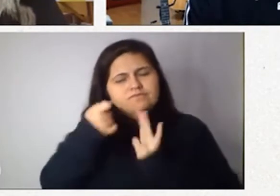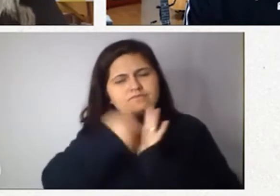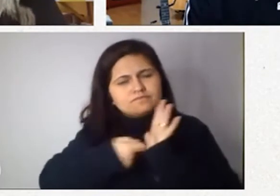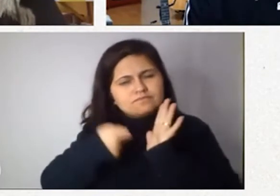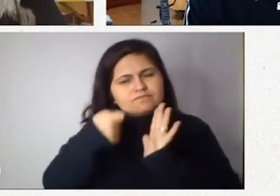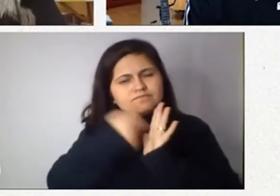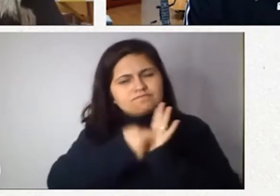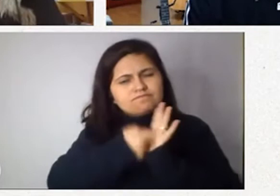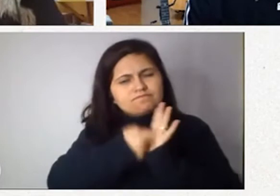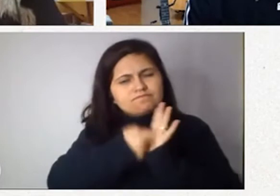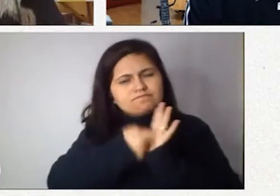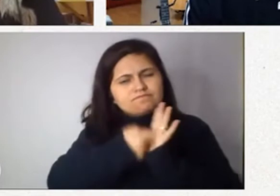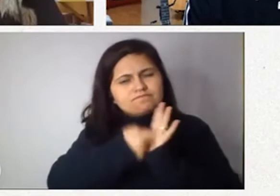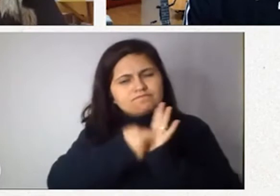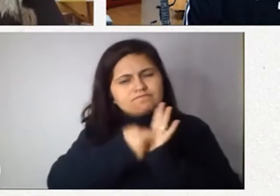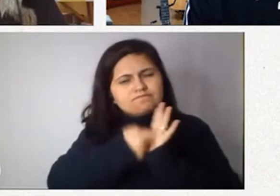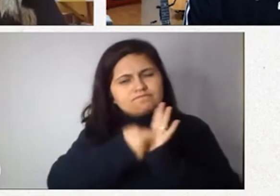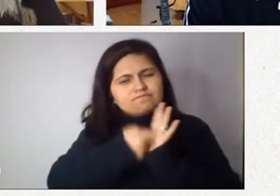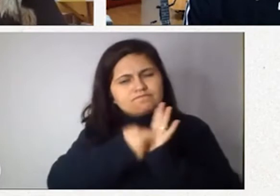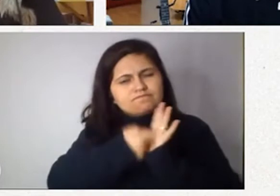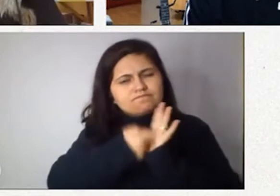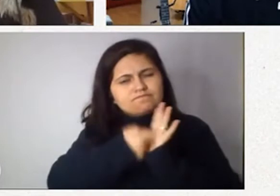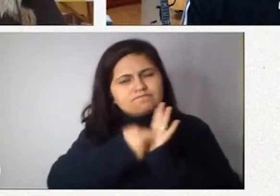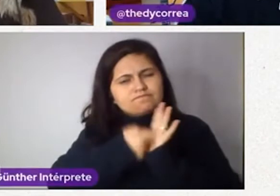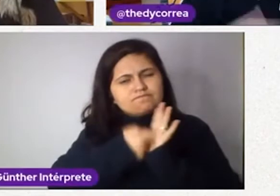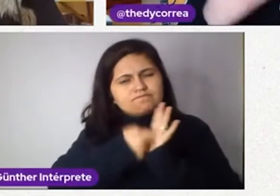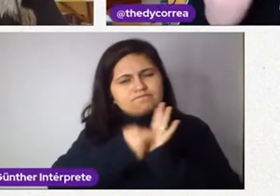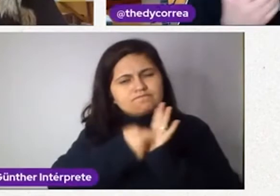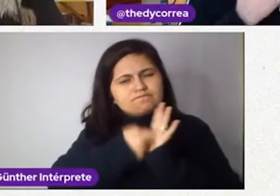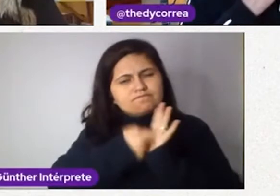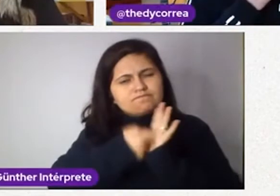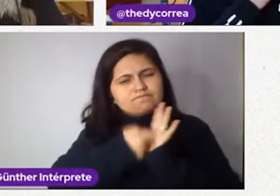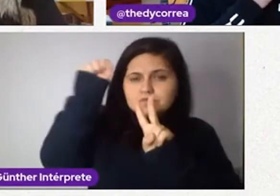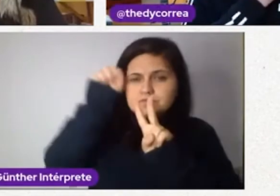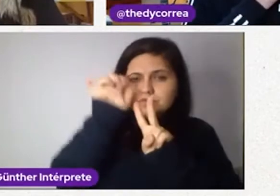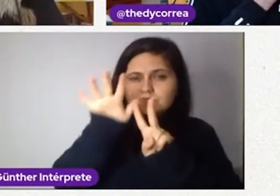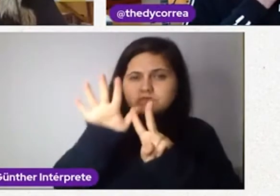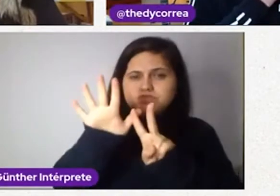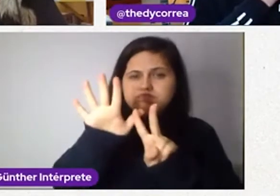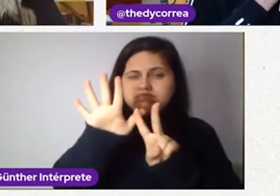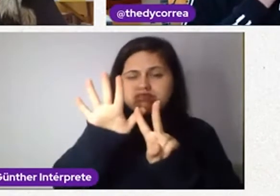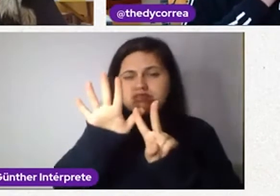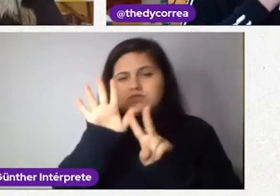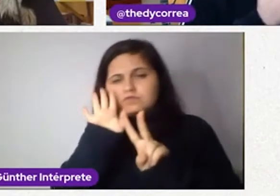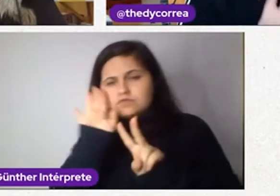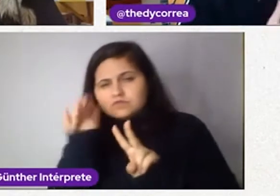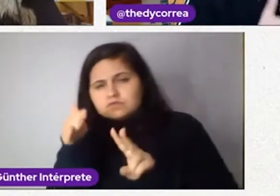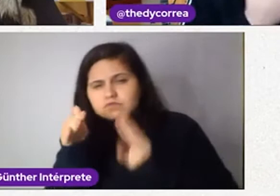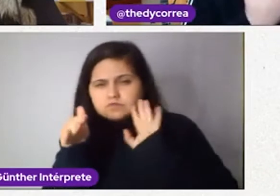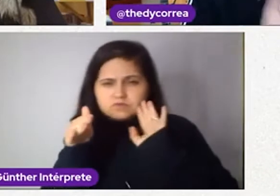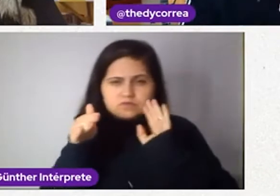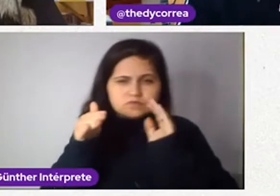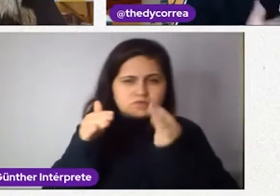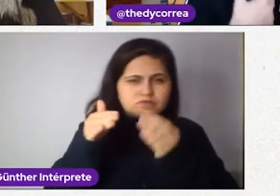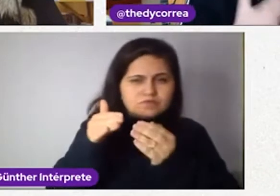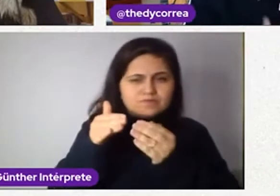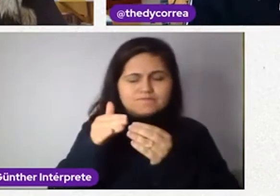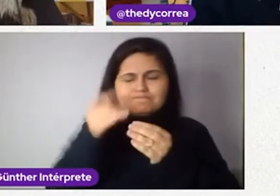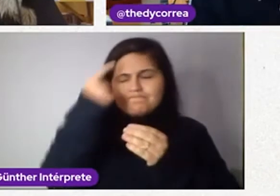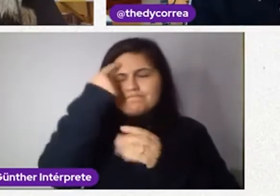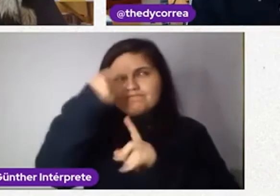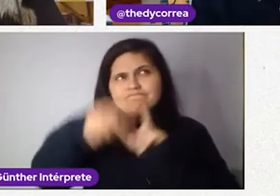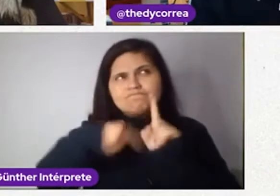alguma maneira, ter um olhar mais iluminado, assim, mais voltado para uma visão mais otimista,